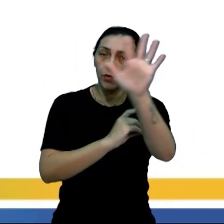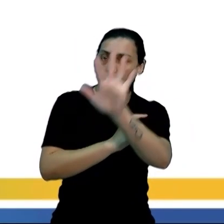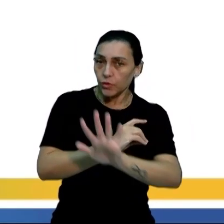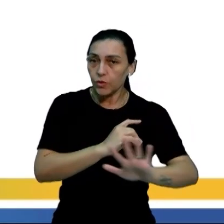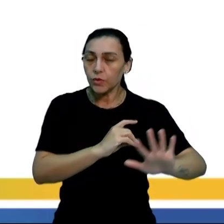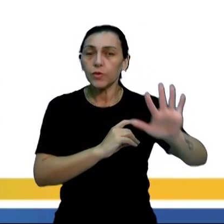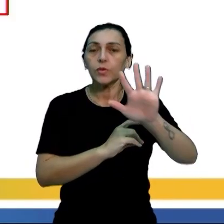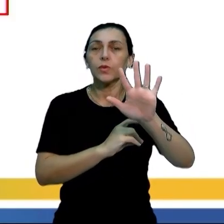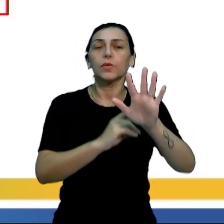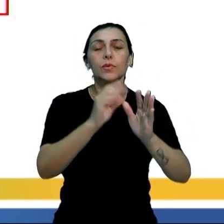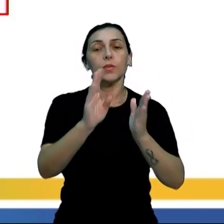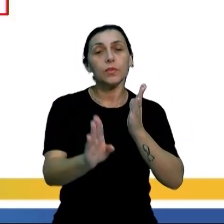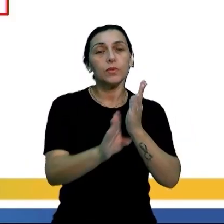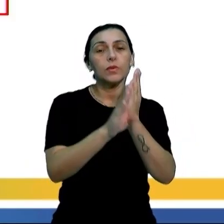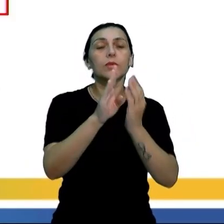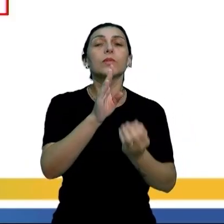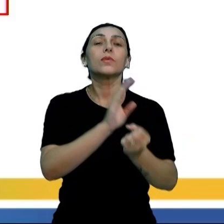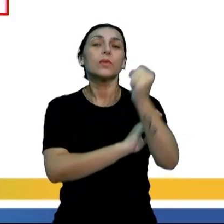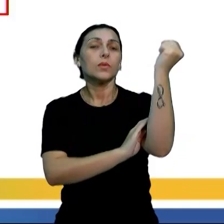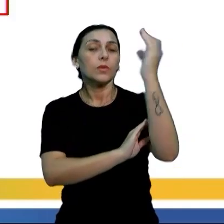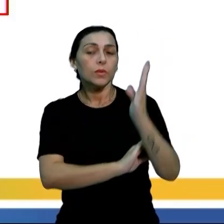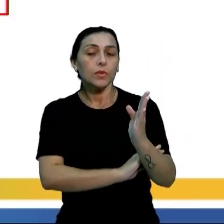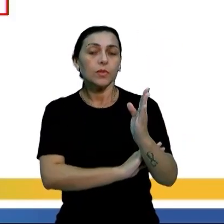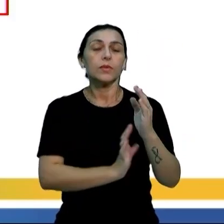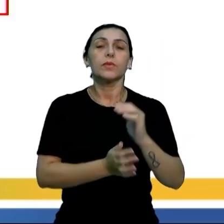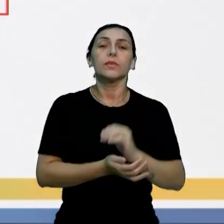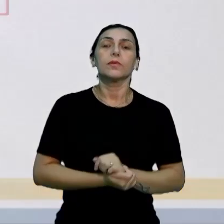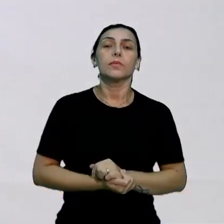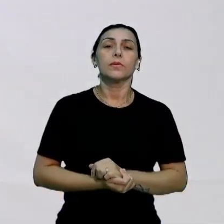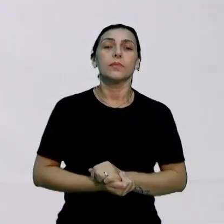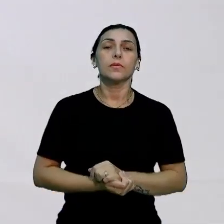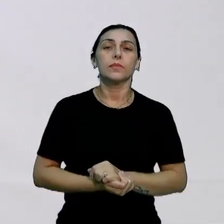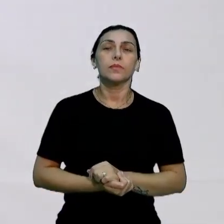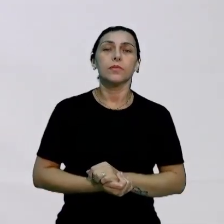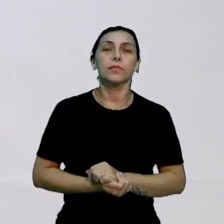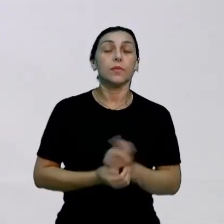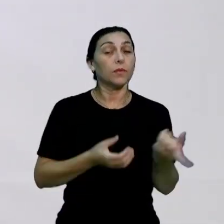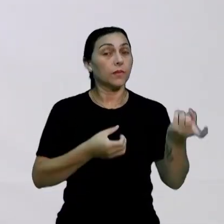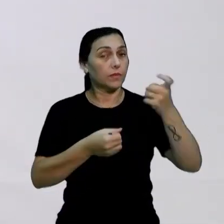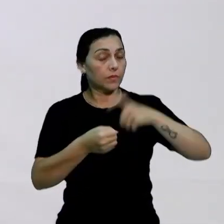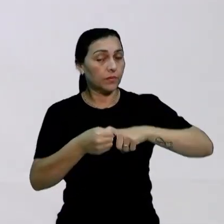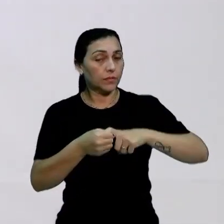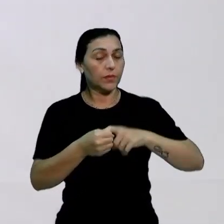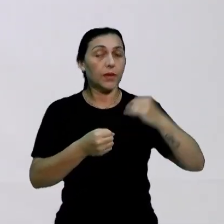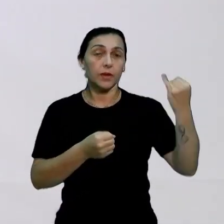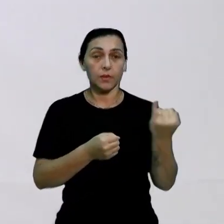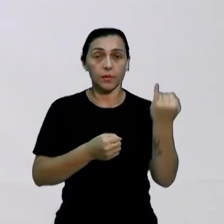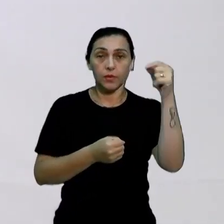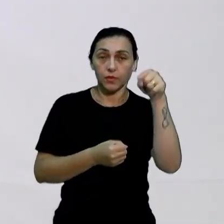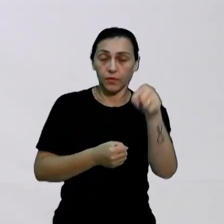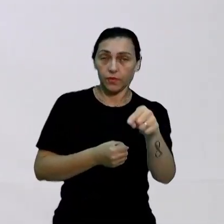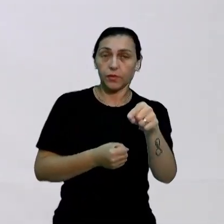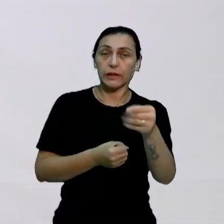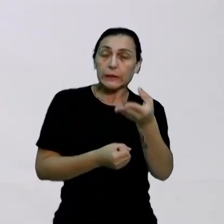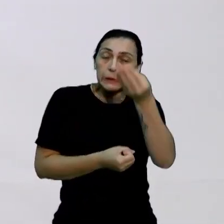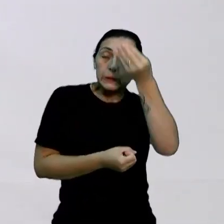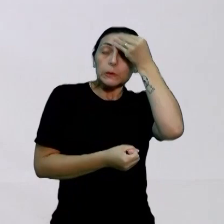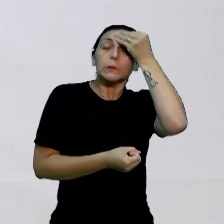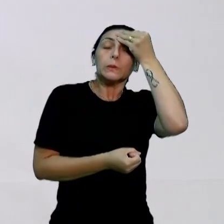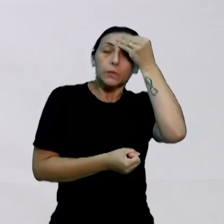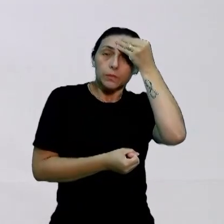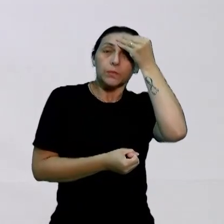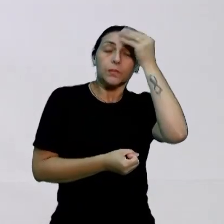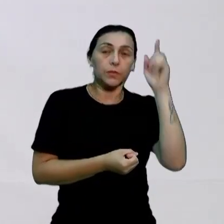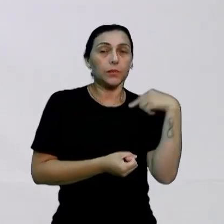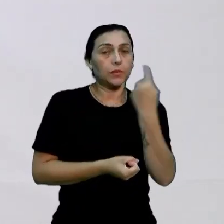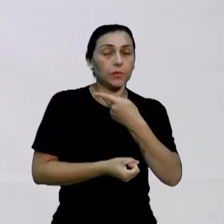de descobrimento do Brasil, tá? Então, aqui, retomando, é importante que você frise e tenha na sua mente que